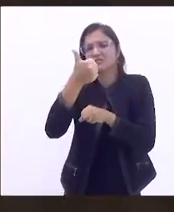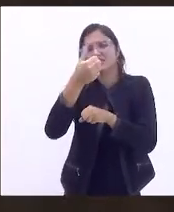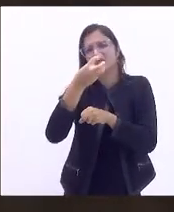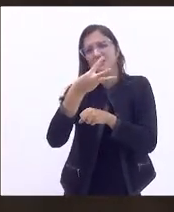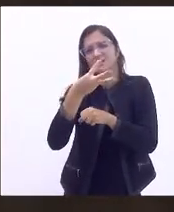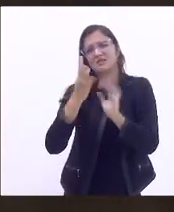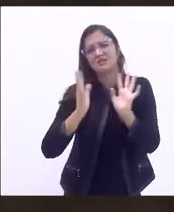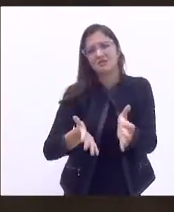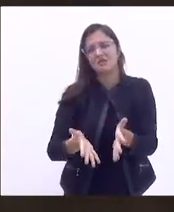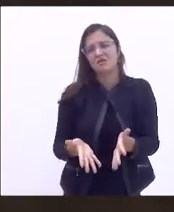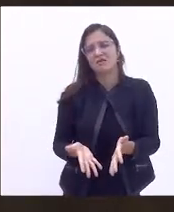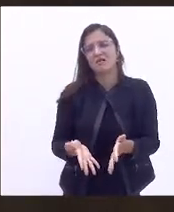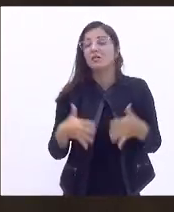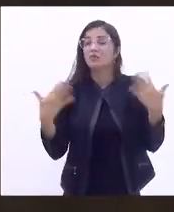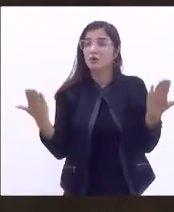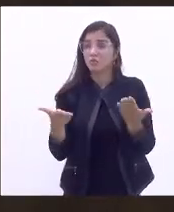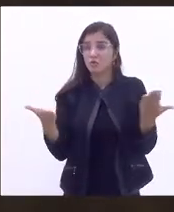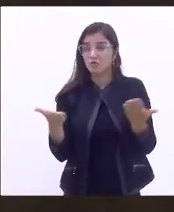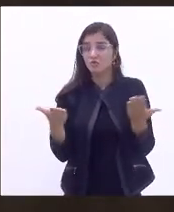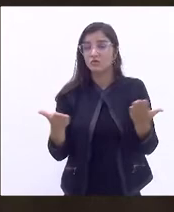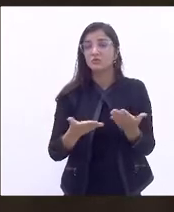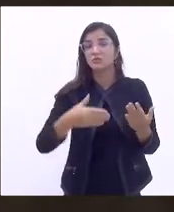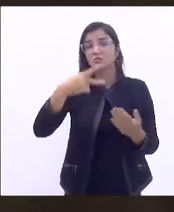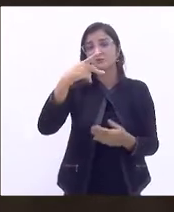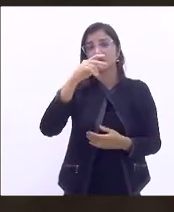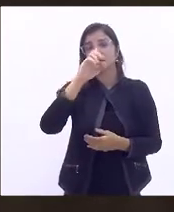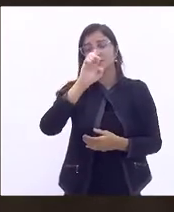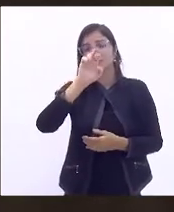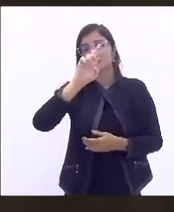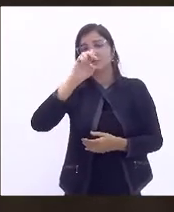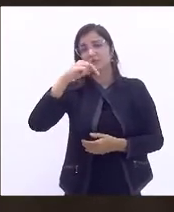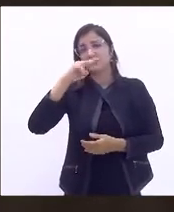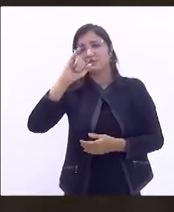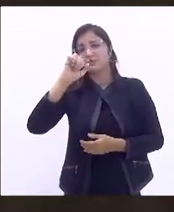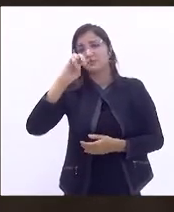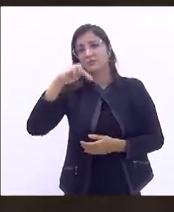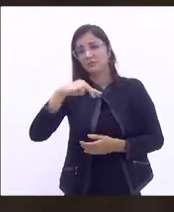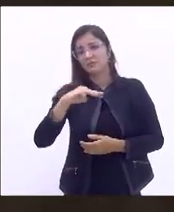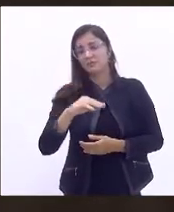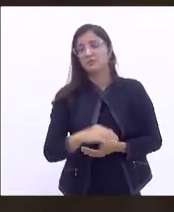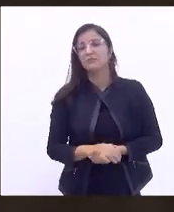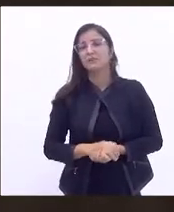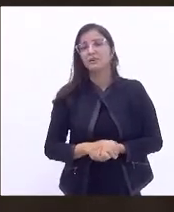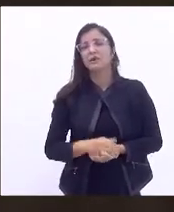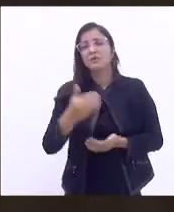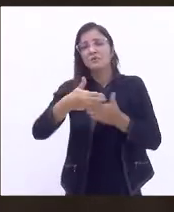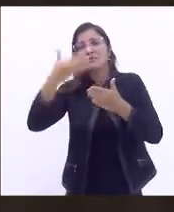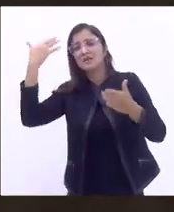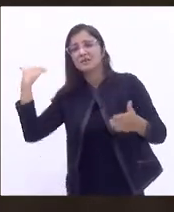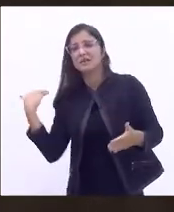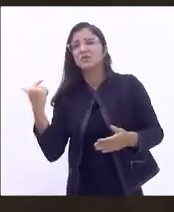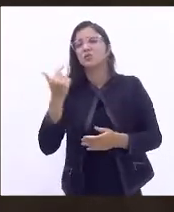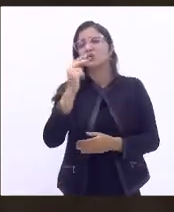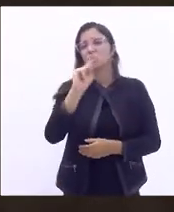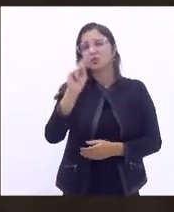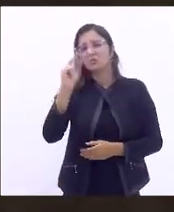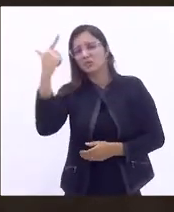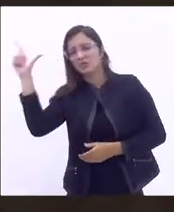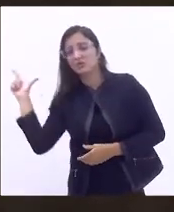hoje, a atuação da Ternium Brasil, antiga ThyssenKrupp Companhia Siderúrgica do